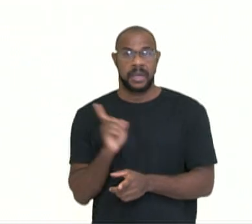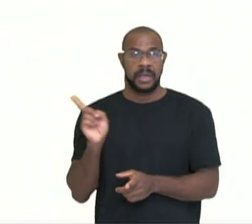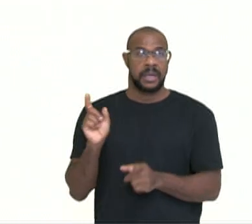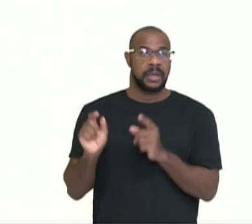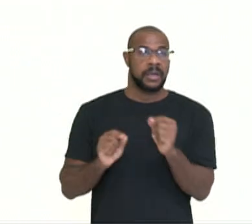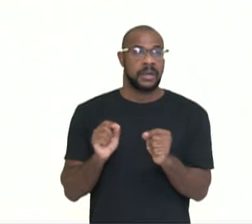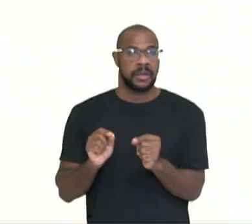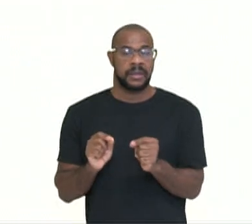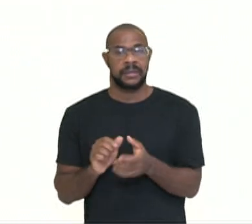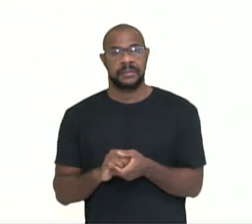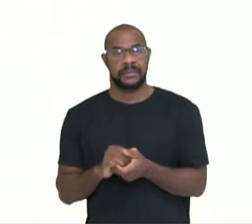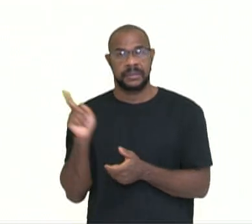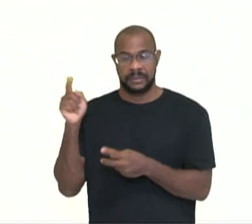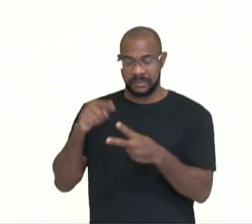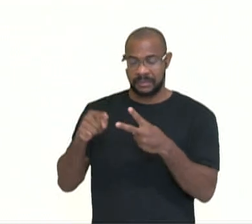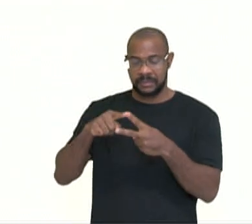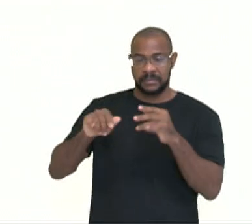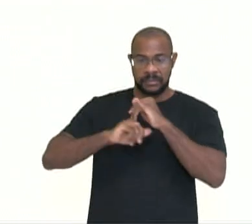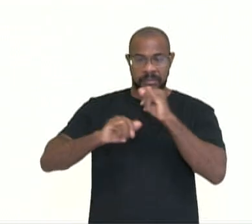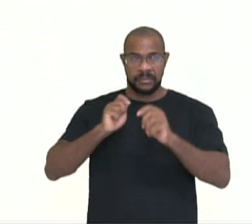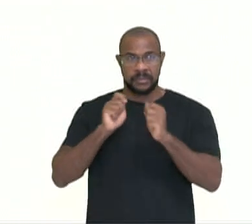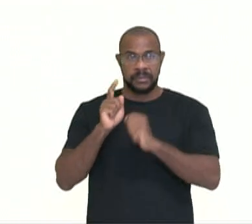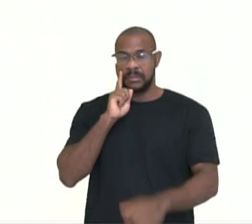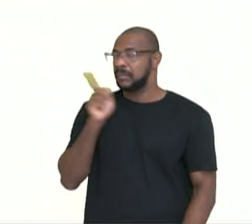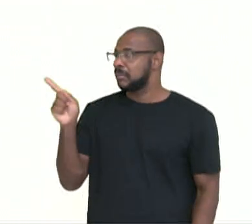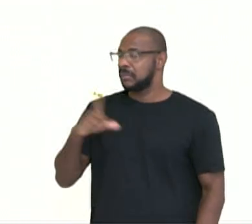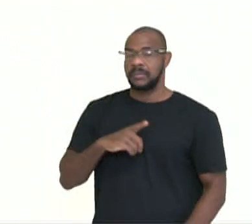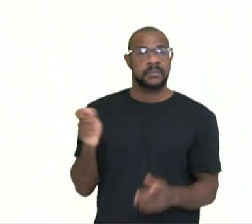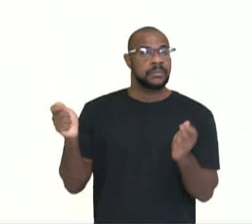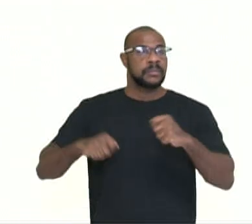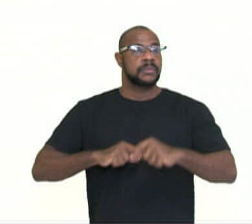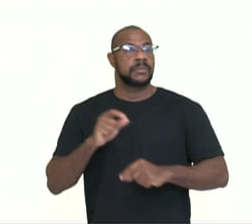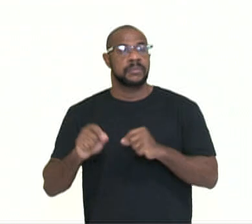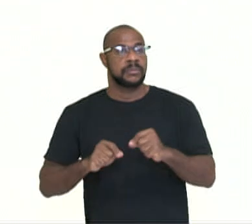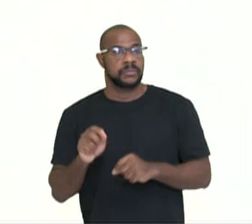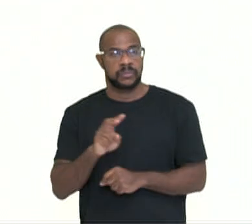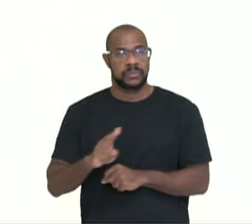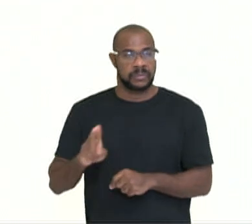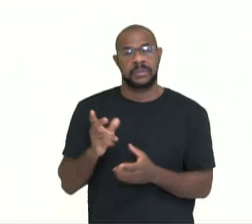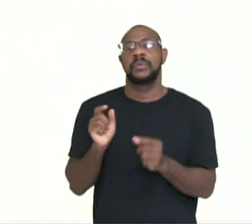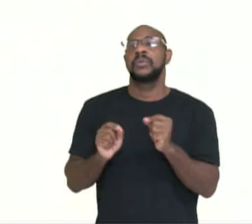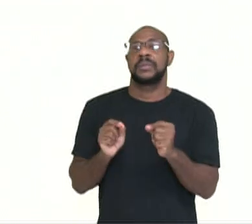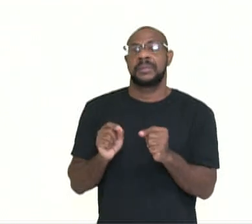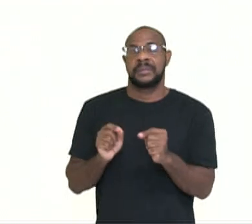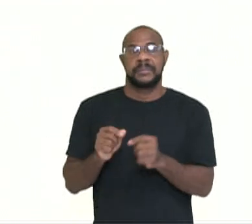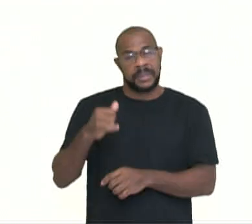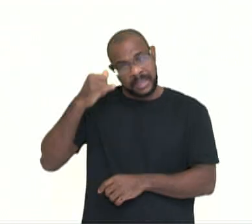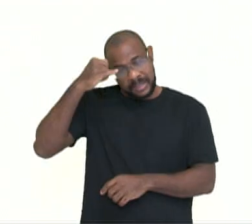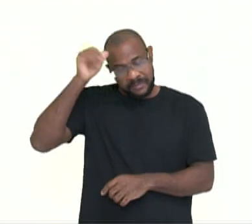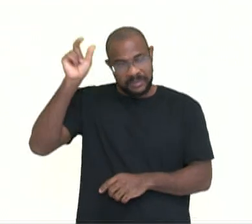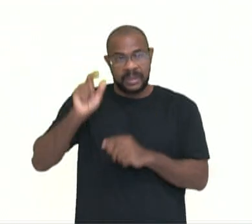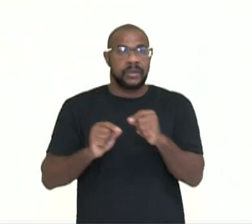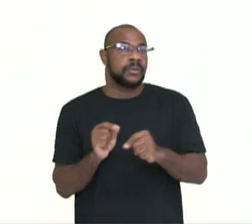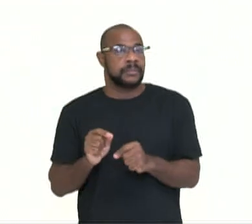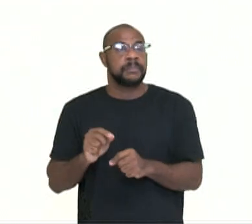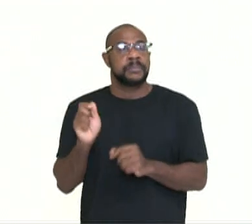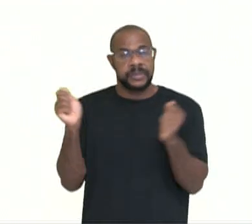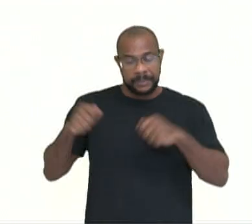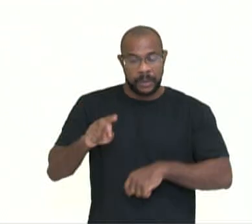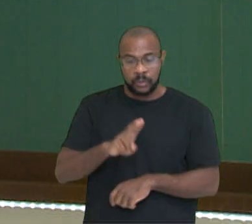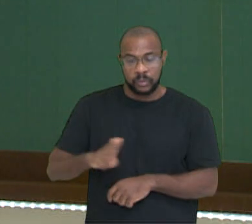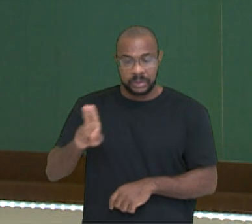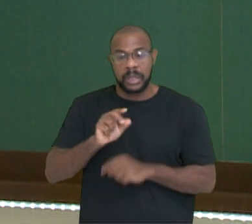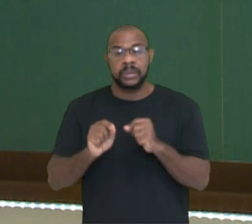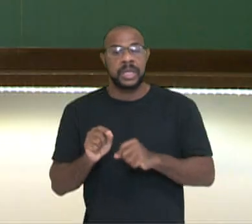estão começando com esses estudos a pensar possibilidades de usar esse vírus para combater tumores de câncer, né? Aqui no